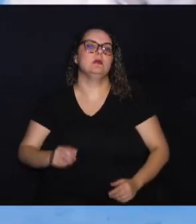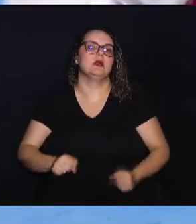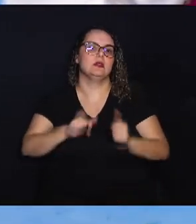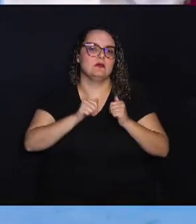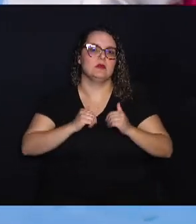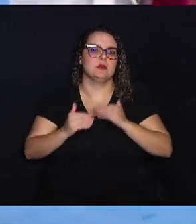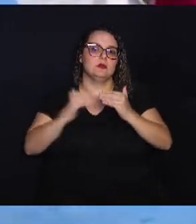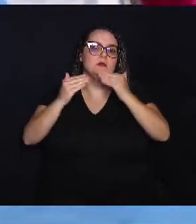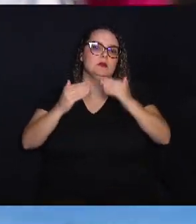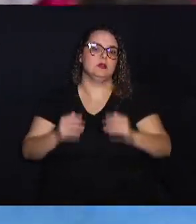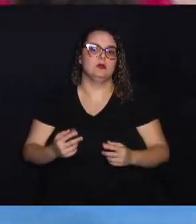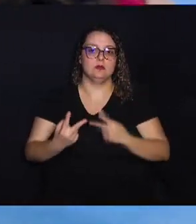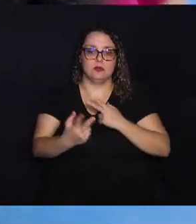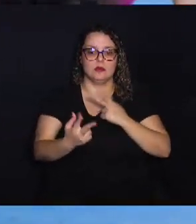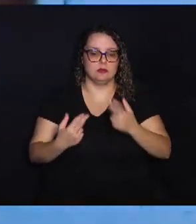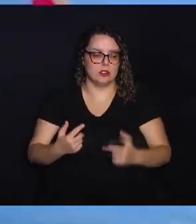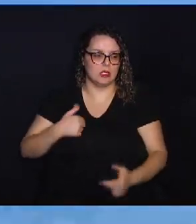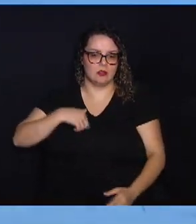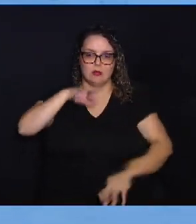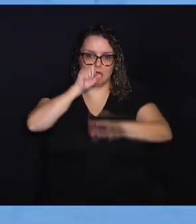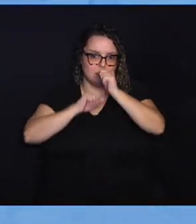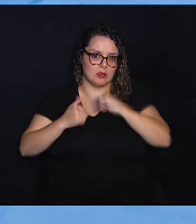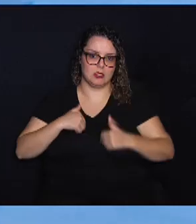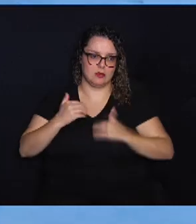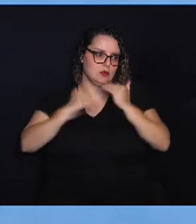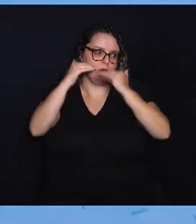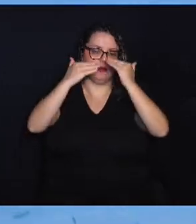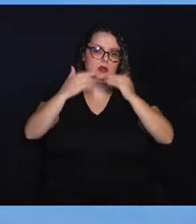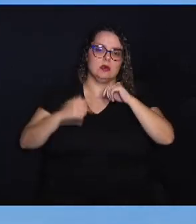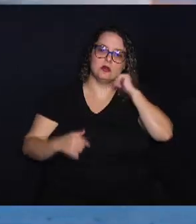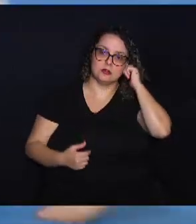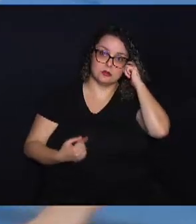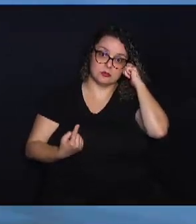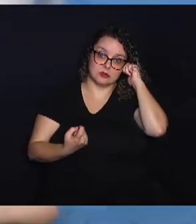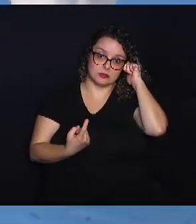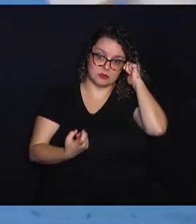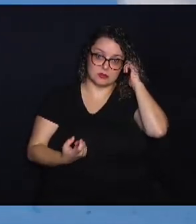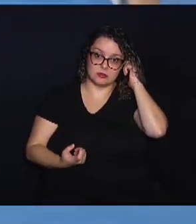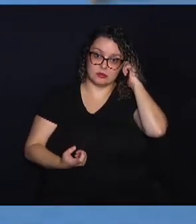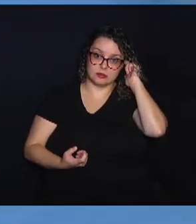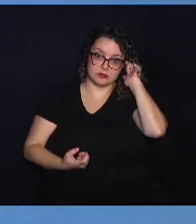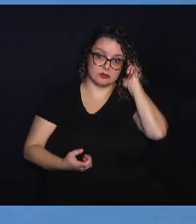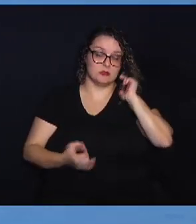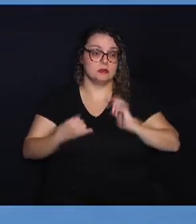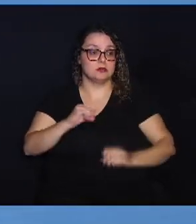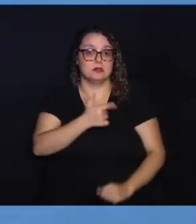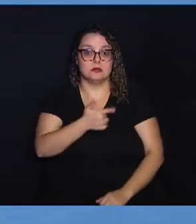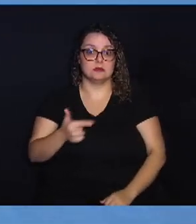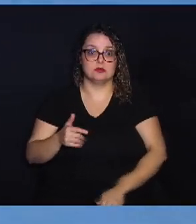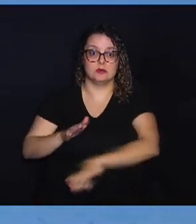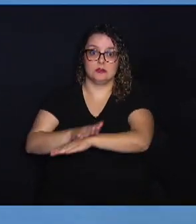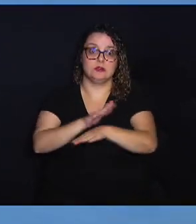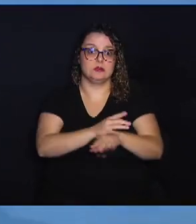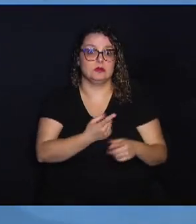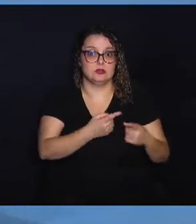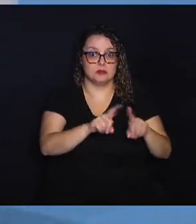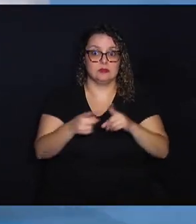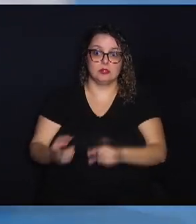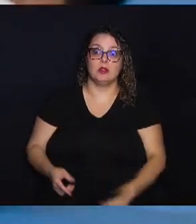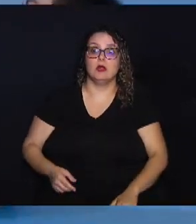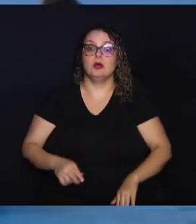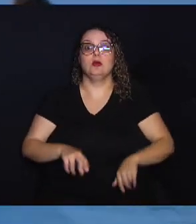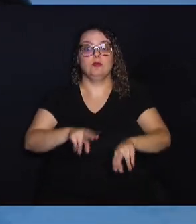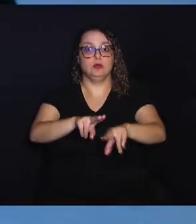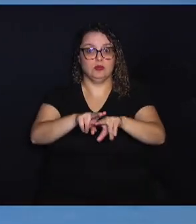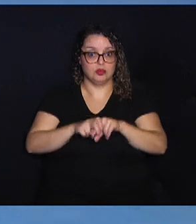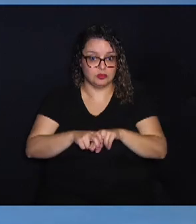costuma dizer, não adianta eu aprender, eu crescer, eu me desenvolver sozinha, sendo que eu não ajudo os meus companheiros. Então por isso que é